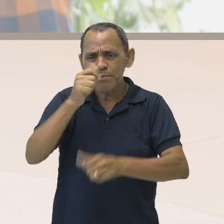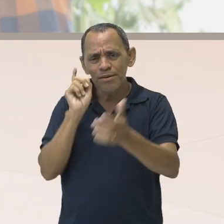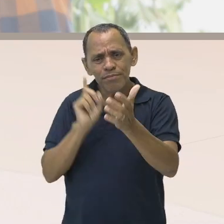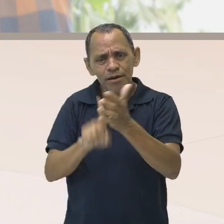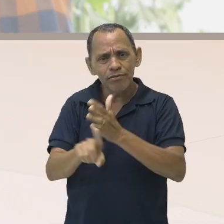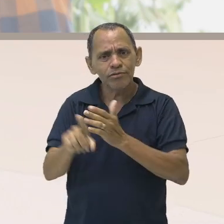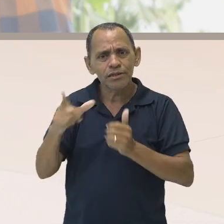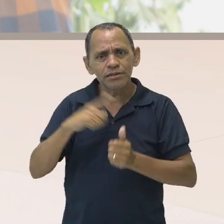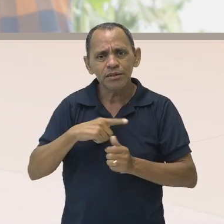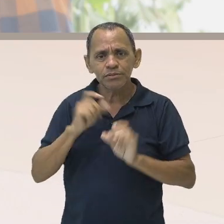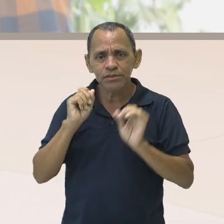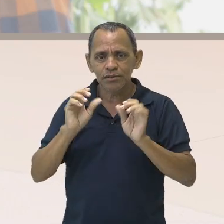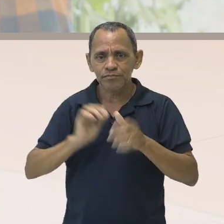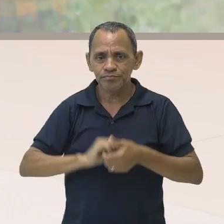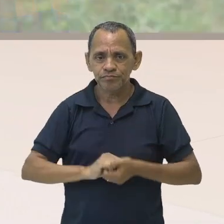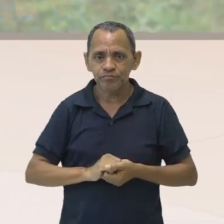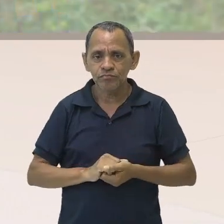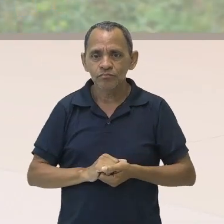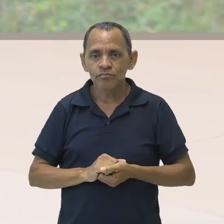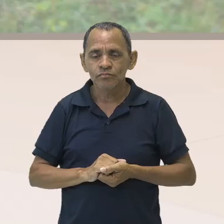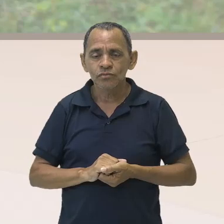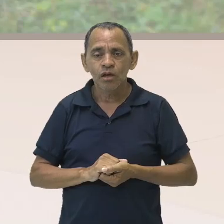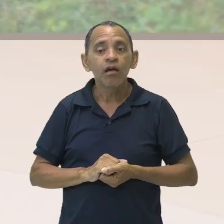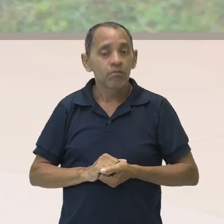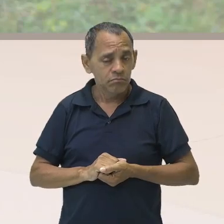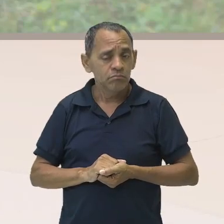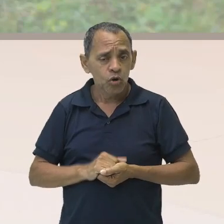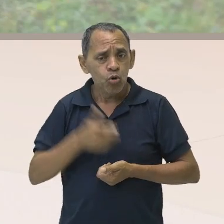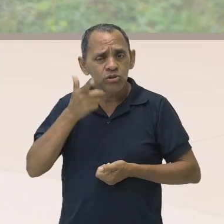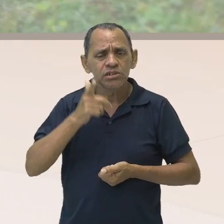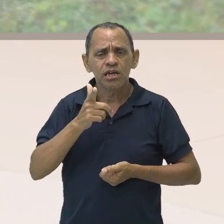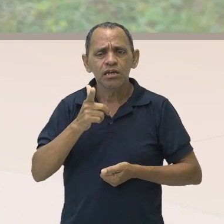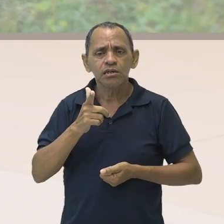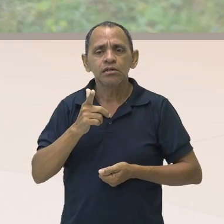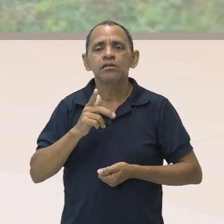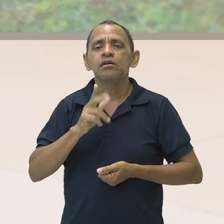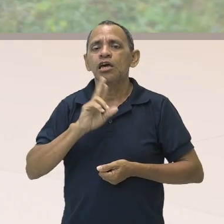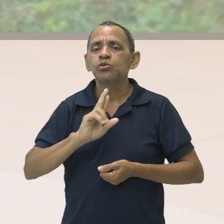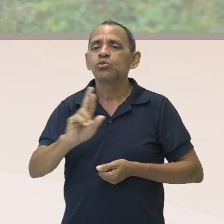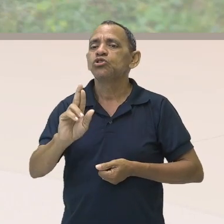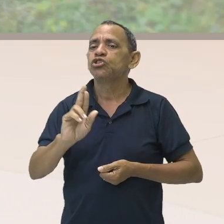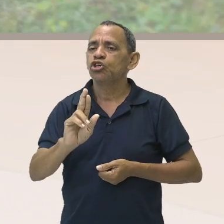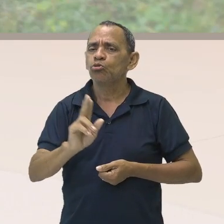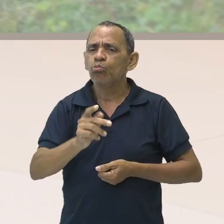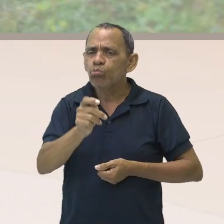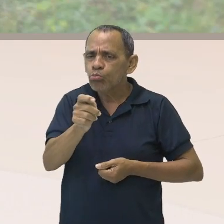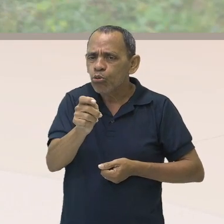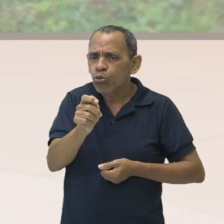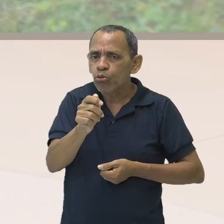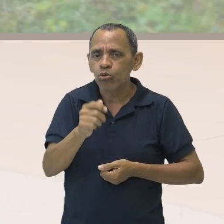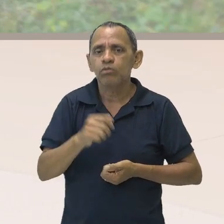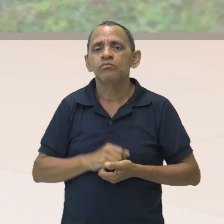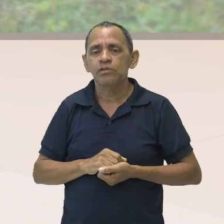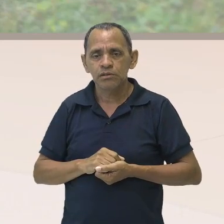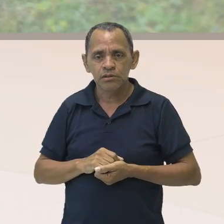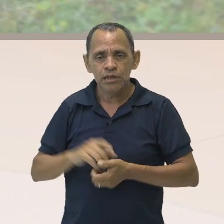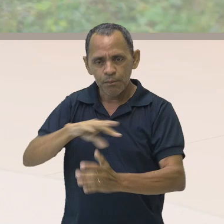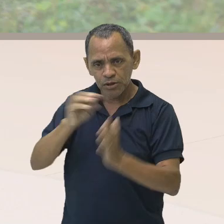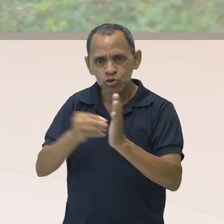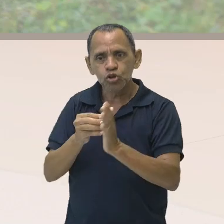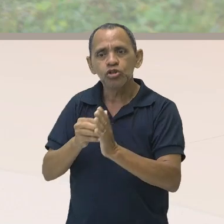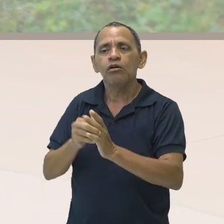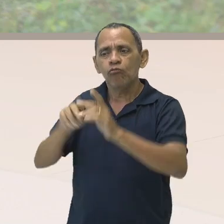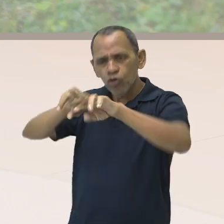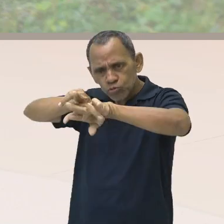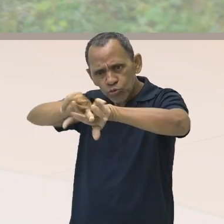tem aqui. Então a gente consegue responder uma pequena parte, né? A gente sabe que, historicamente falando, a Amazônia foi muito explorada e tudo mais,